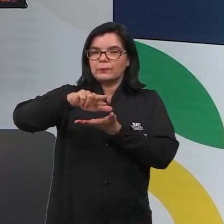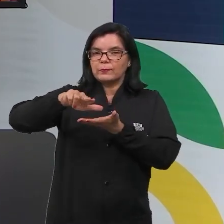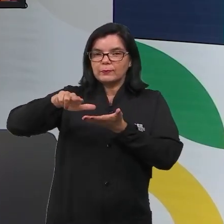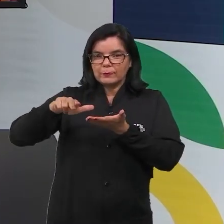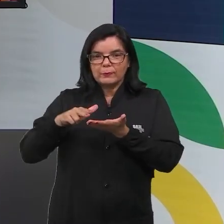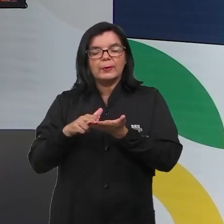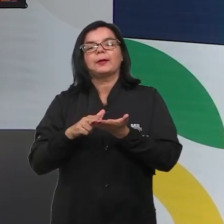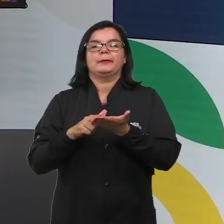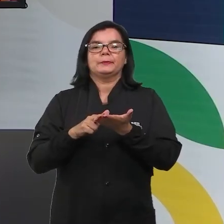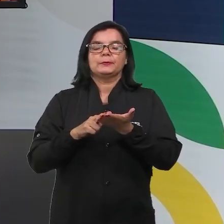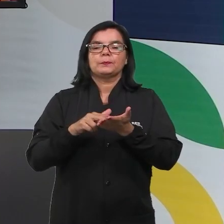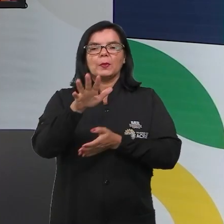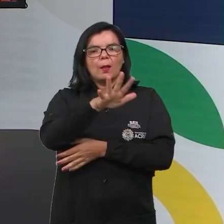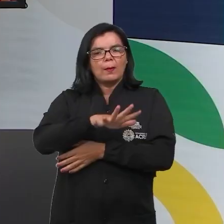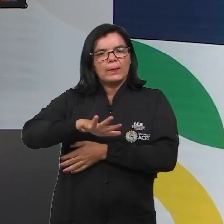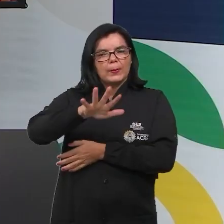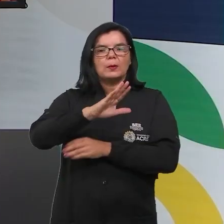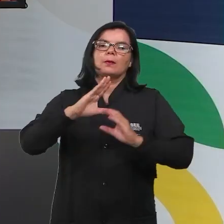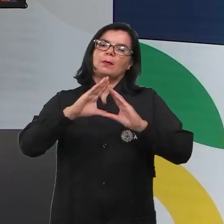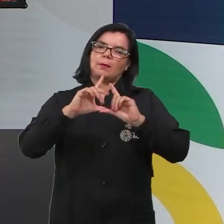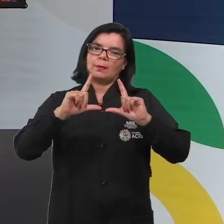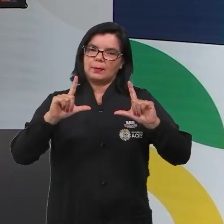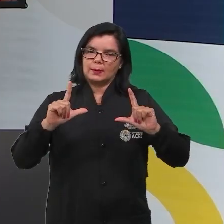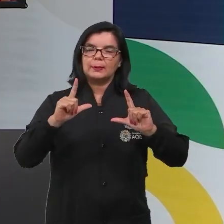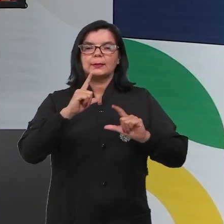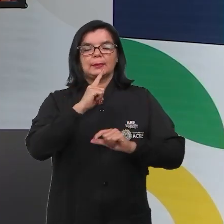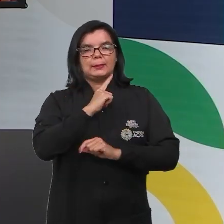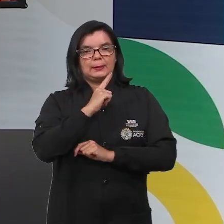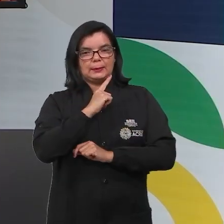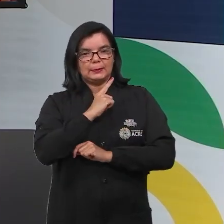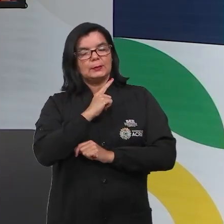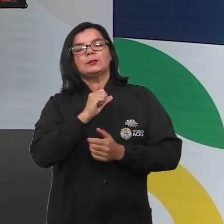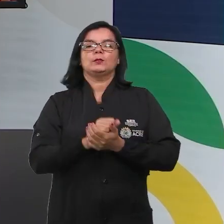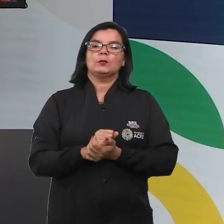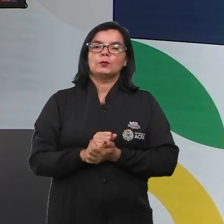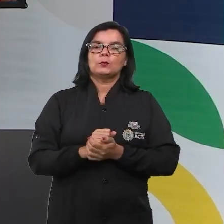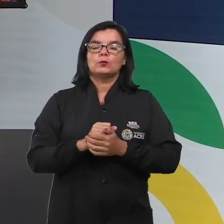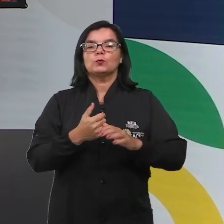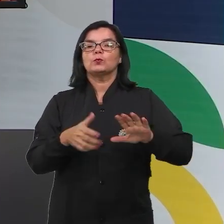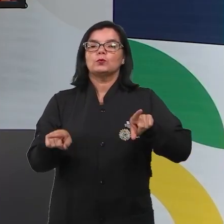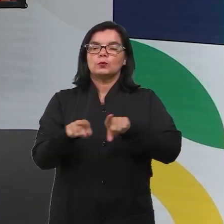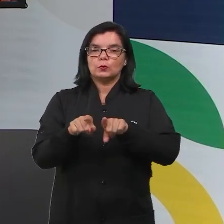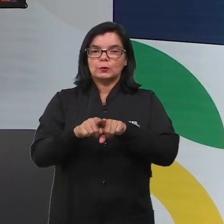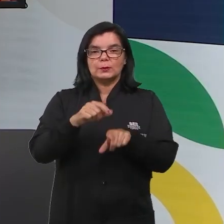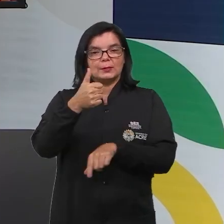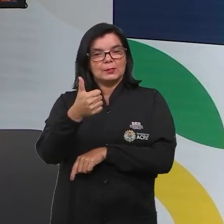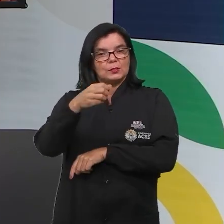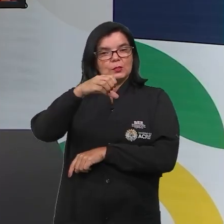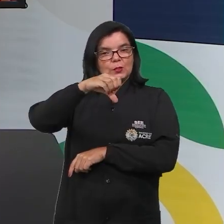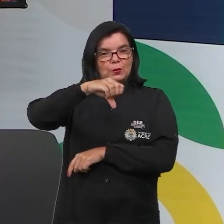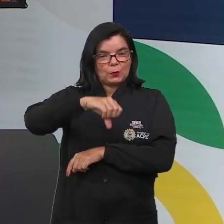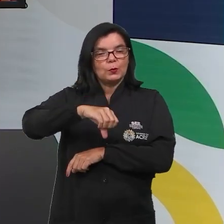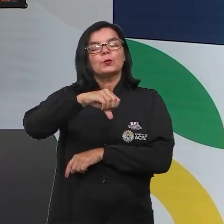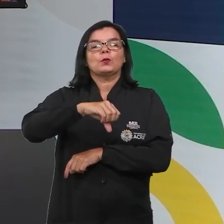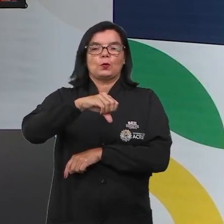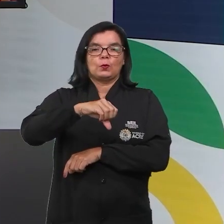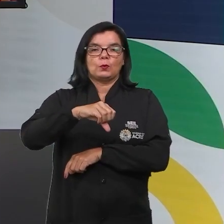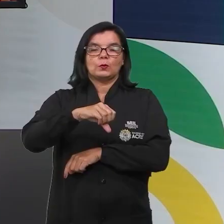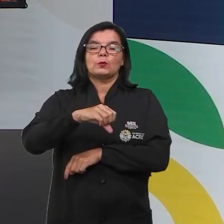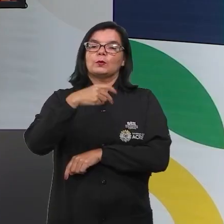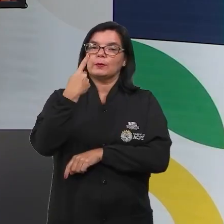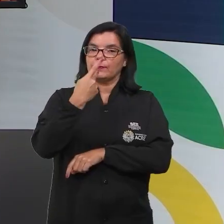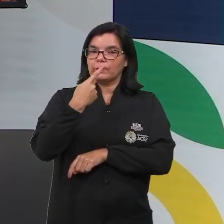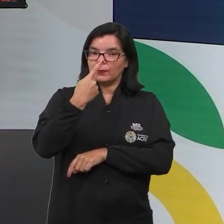continentes. A maioria deles, claro, estão aqui no continente americano, são 19 países que falam espanhol